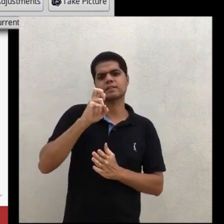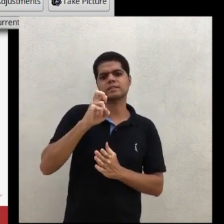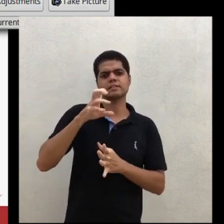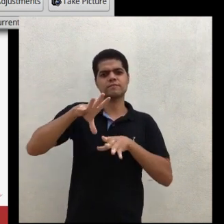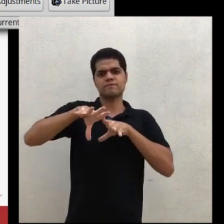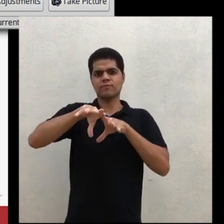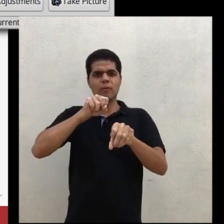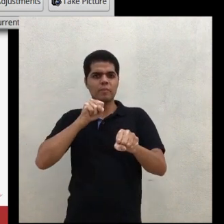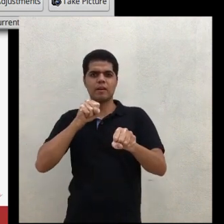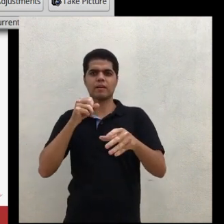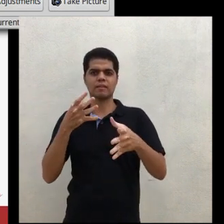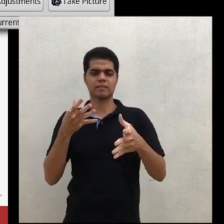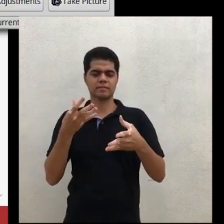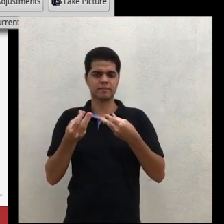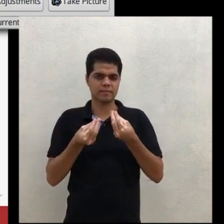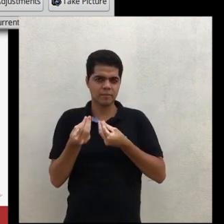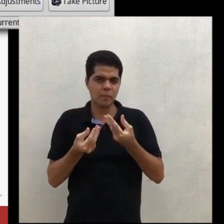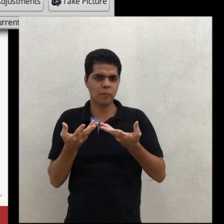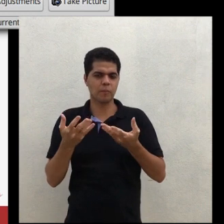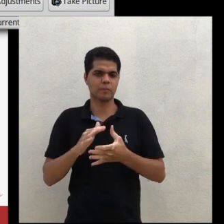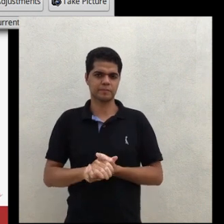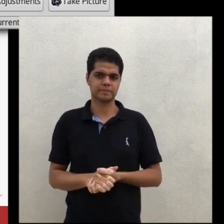fuzzy que